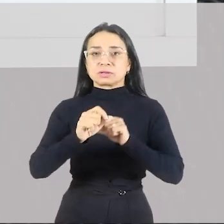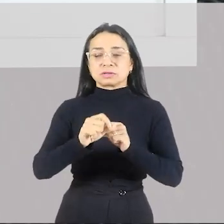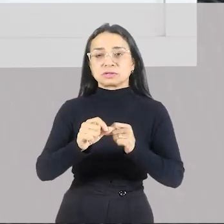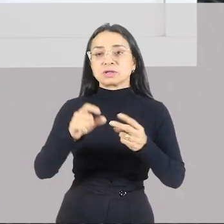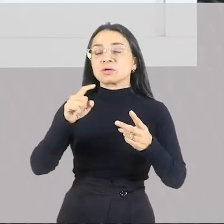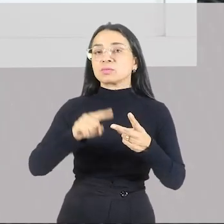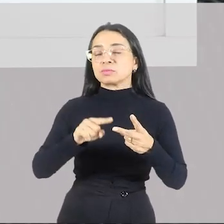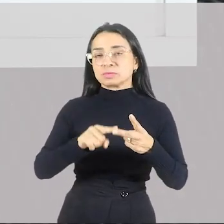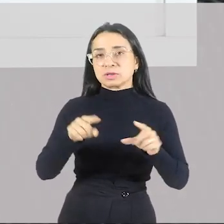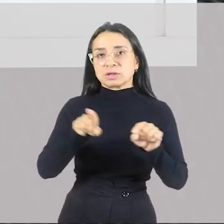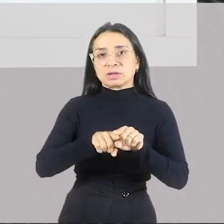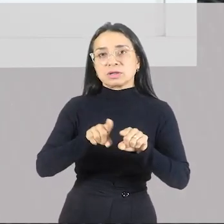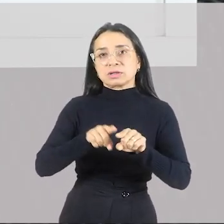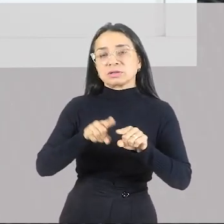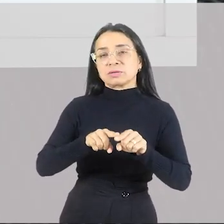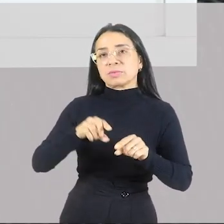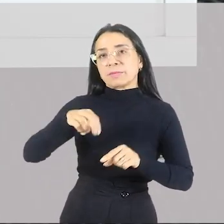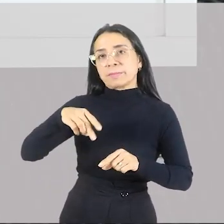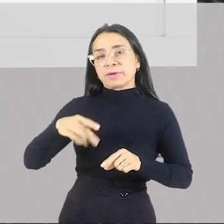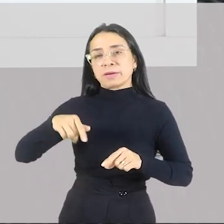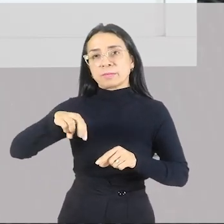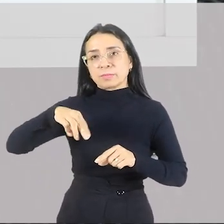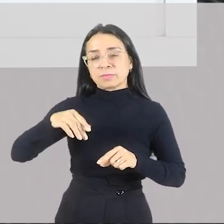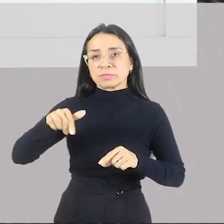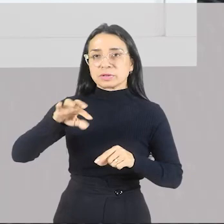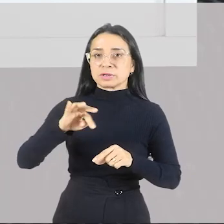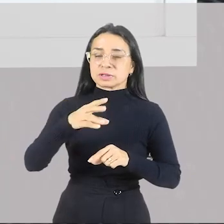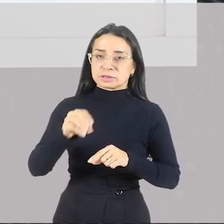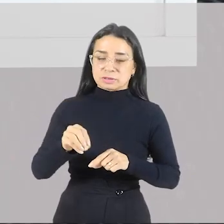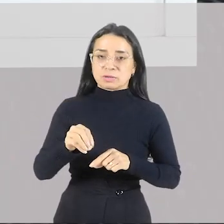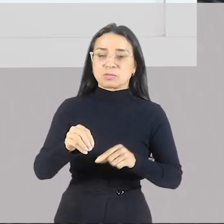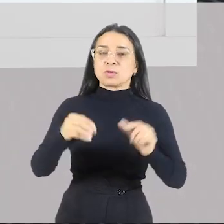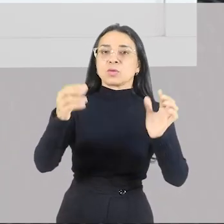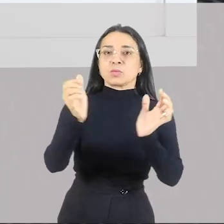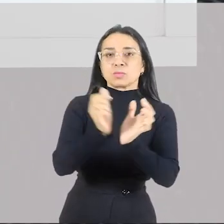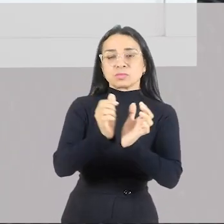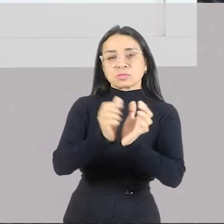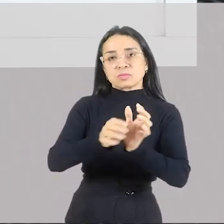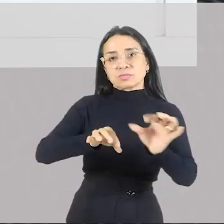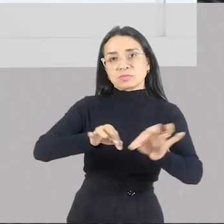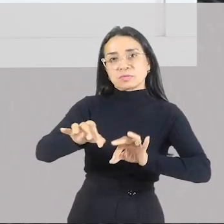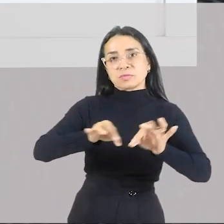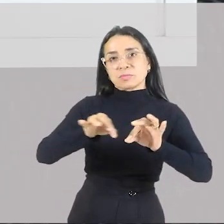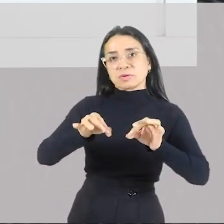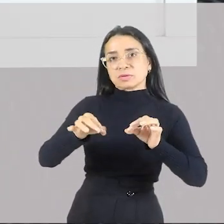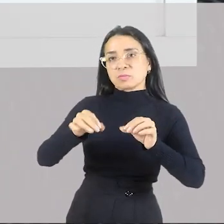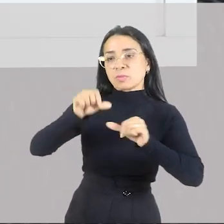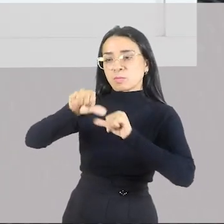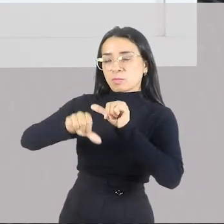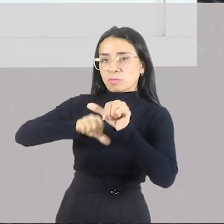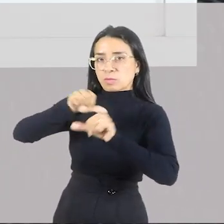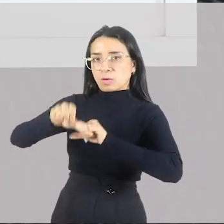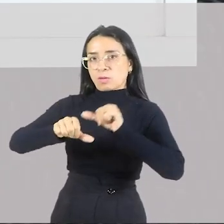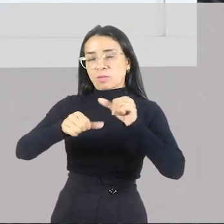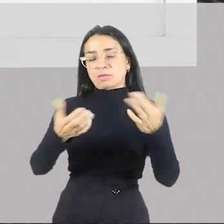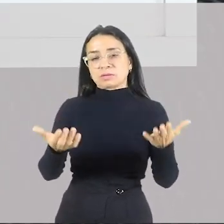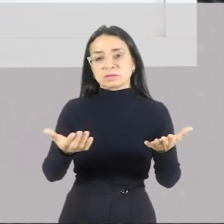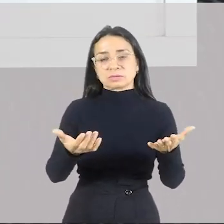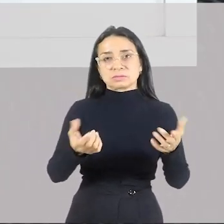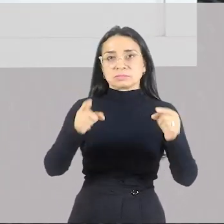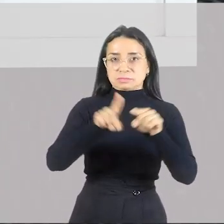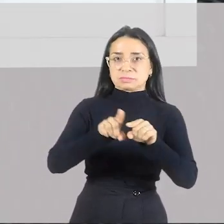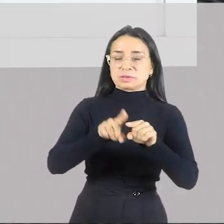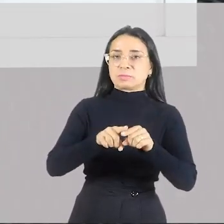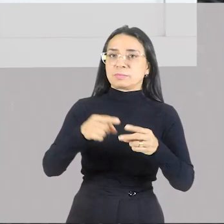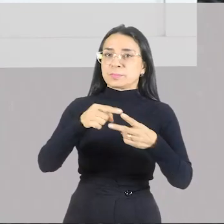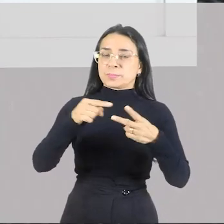podemos usar problemas de permutação, onde os grupos são formados apenas por trocas entre os elementos. E existem também